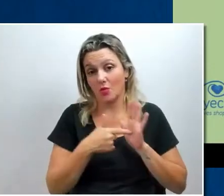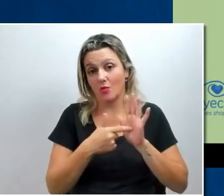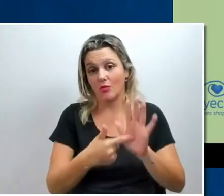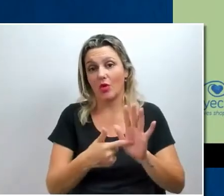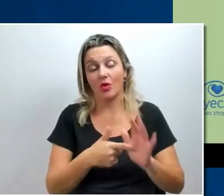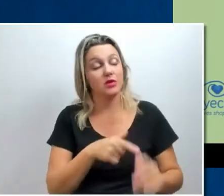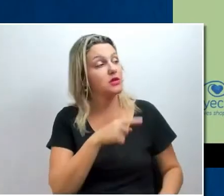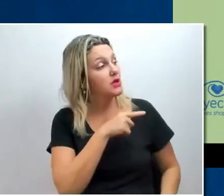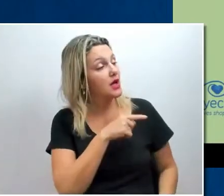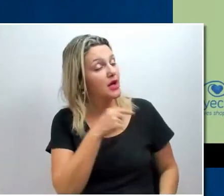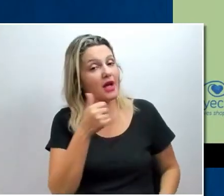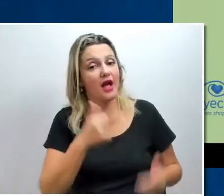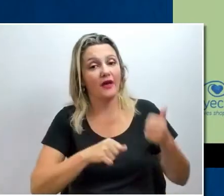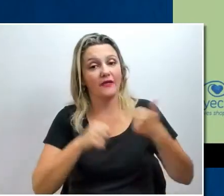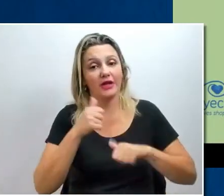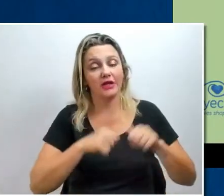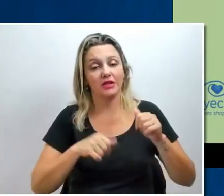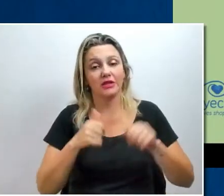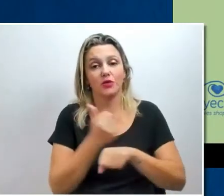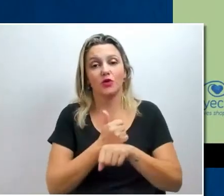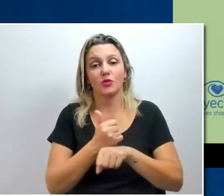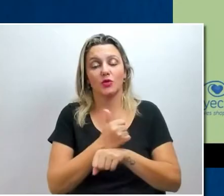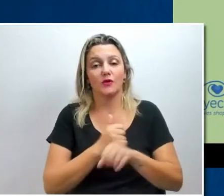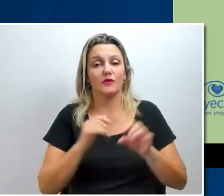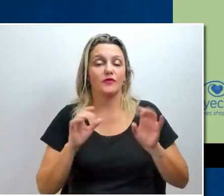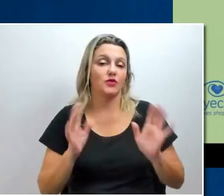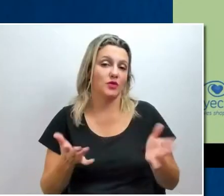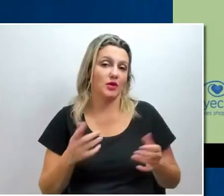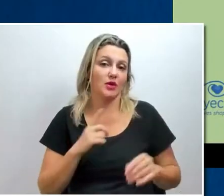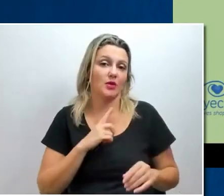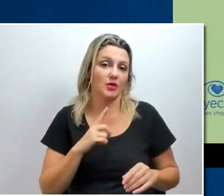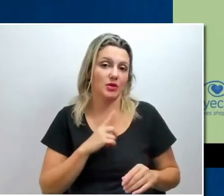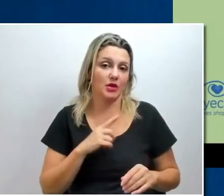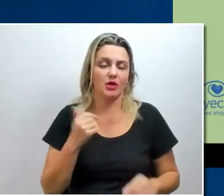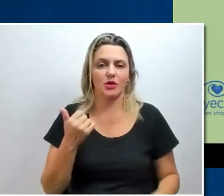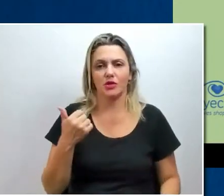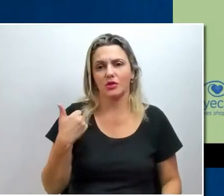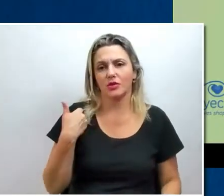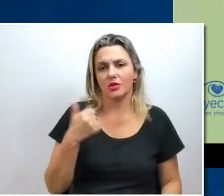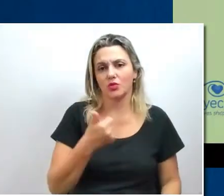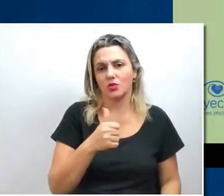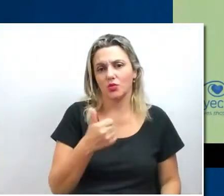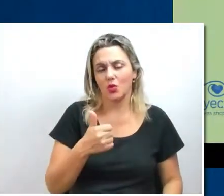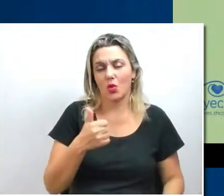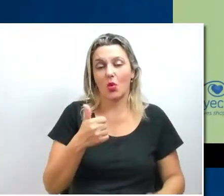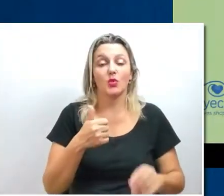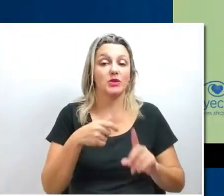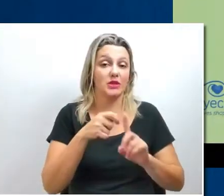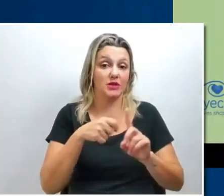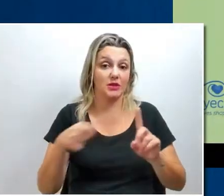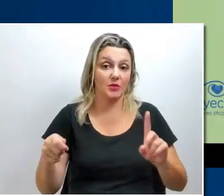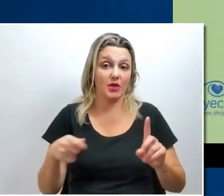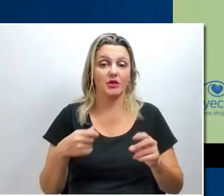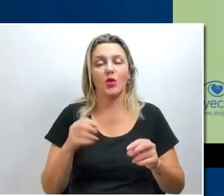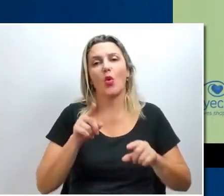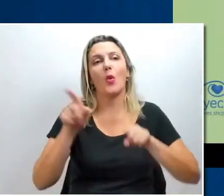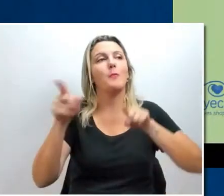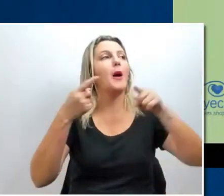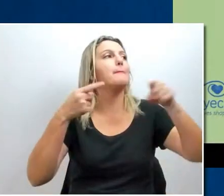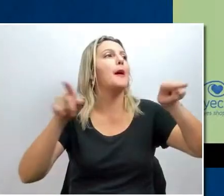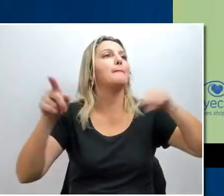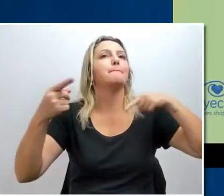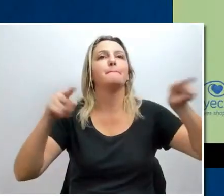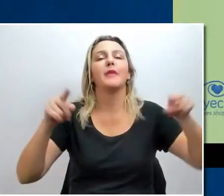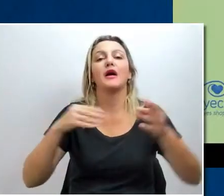por especialista. Ausência do balbuceio aos 12 meses, ausência de gestos aos 12 meses, como apontar, abanar, ausência das